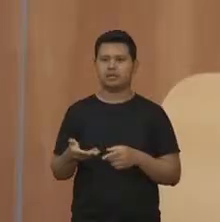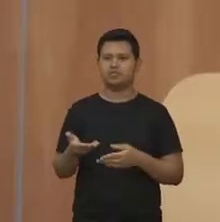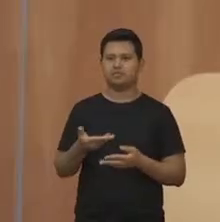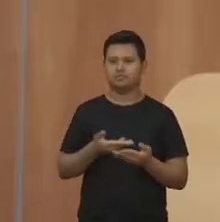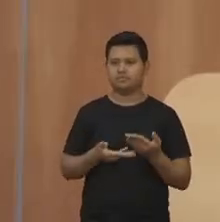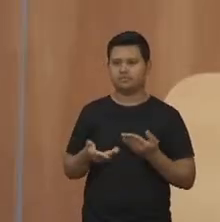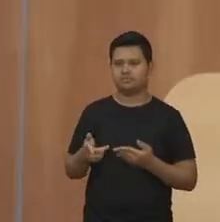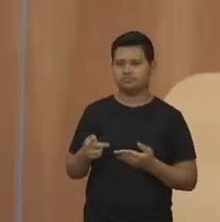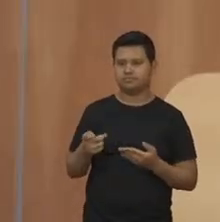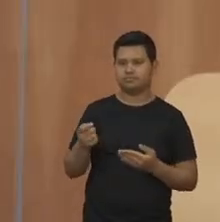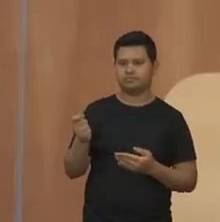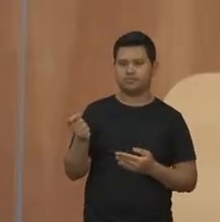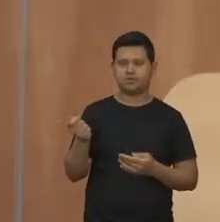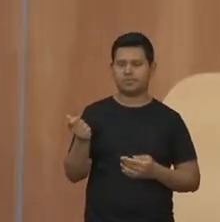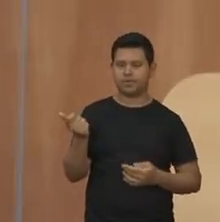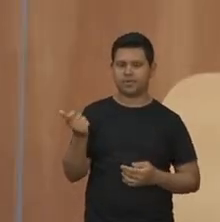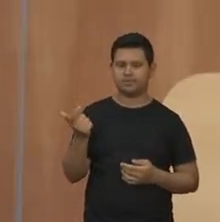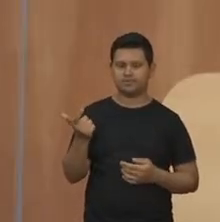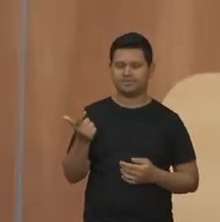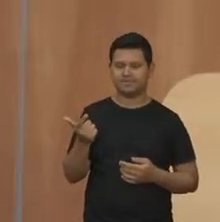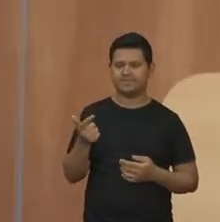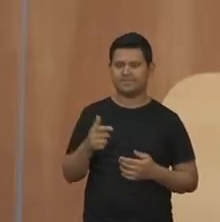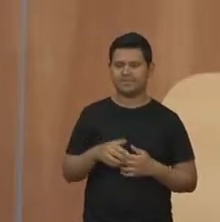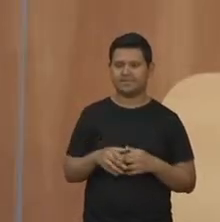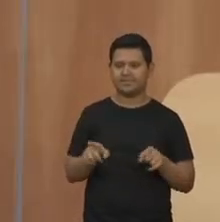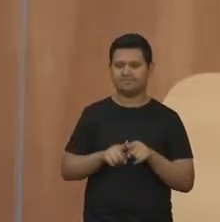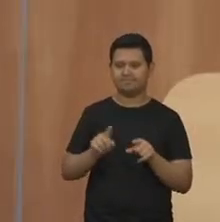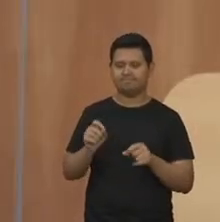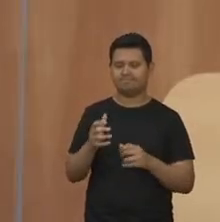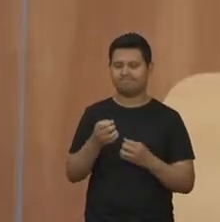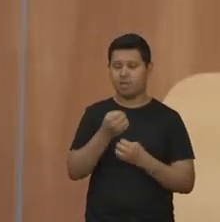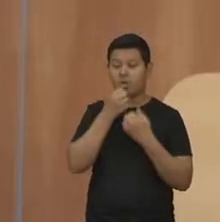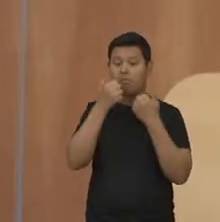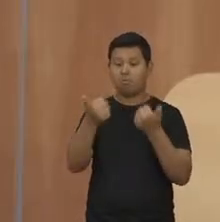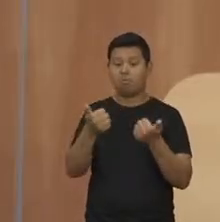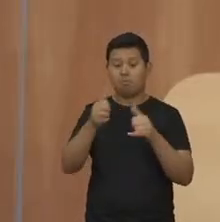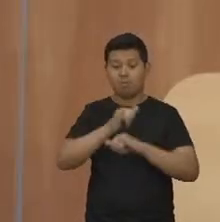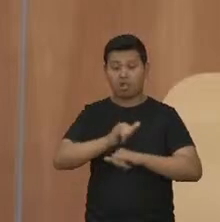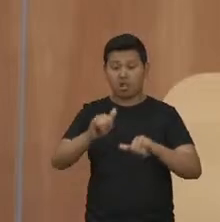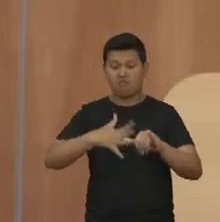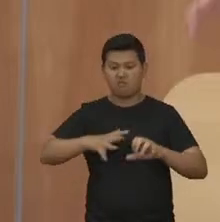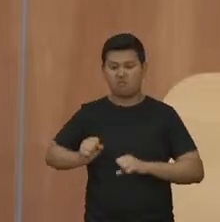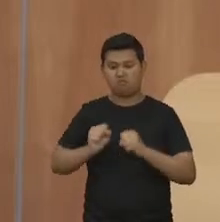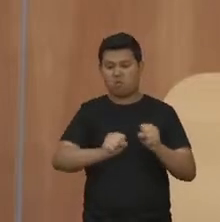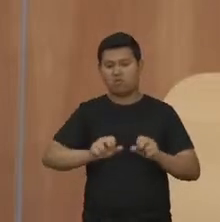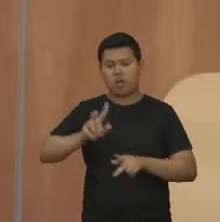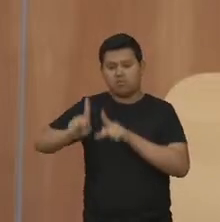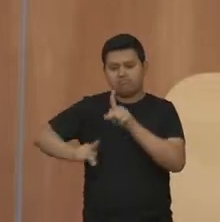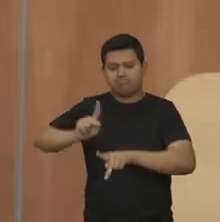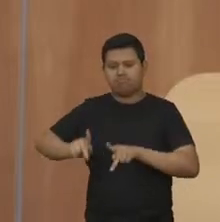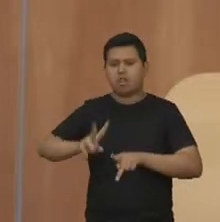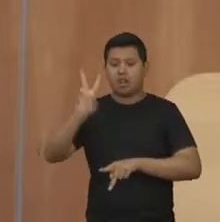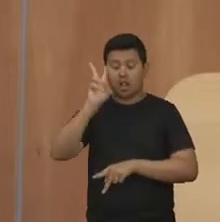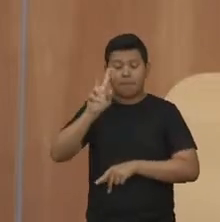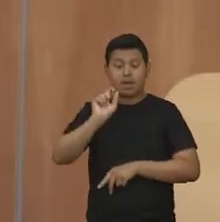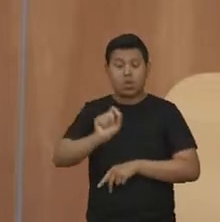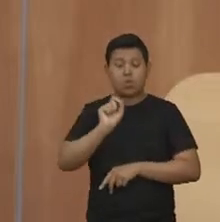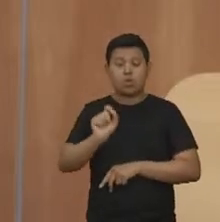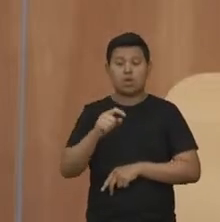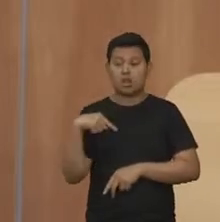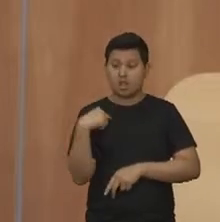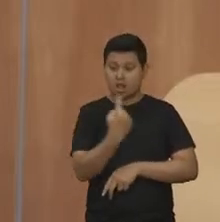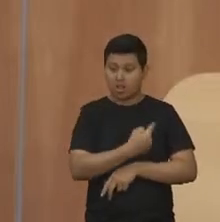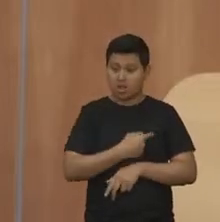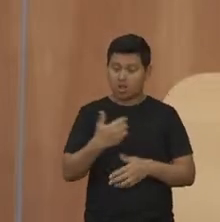Essa é uma ótima notícia, é uma notícia que nos anima e que mostra a força do povo. A gente tem que sempre lembrar que um dos princípios da